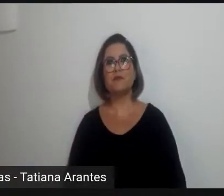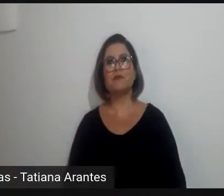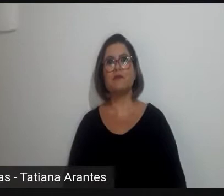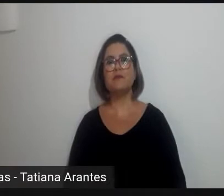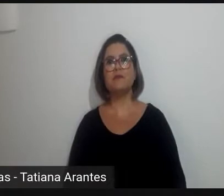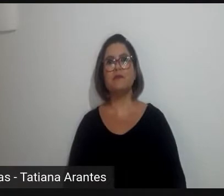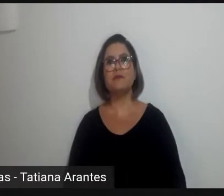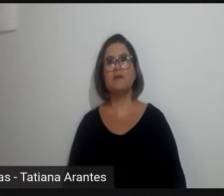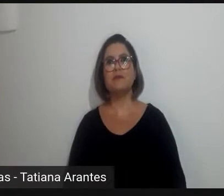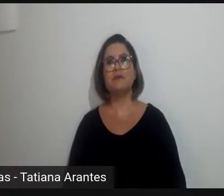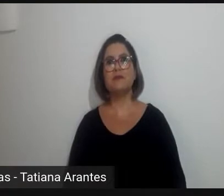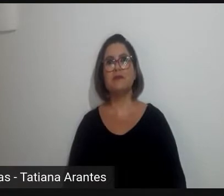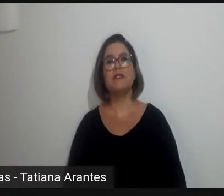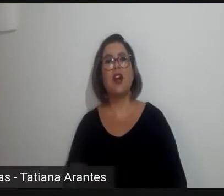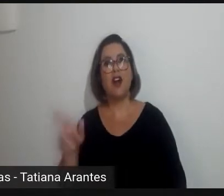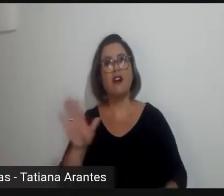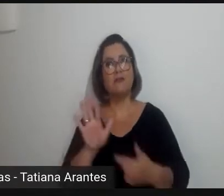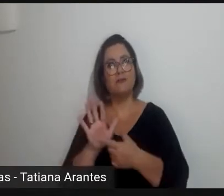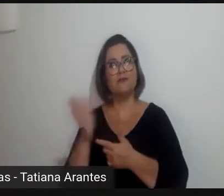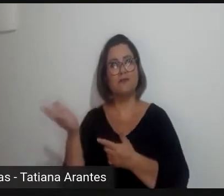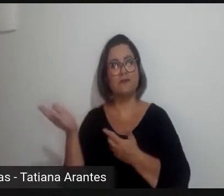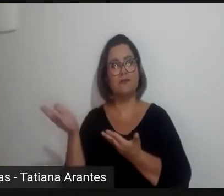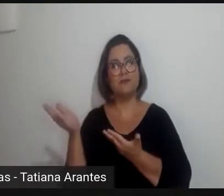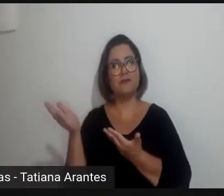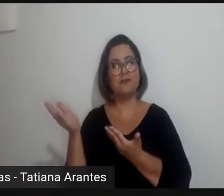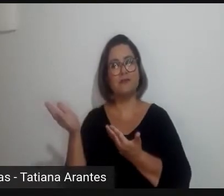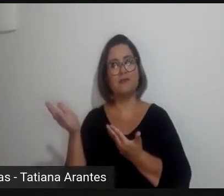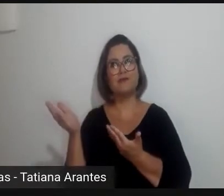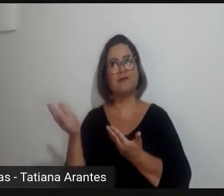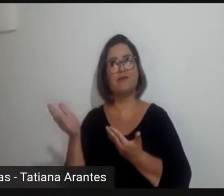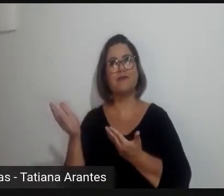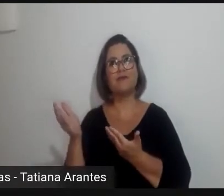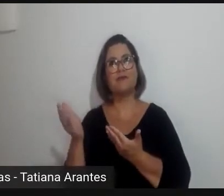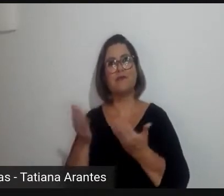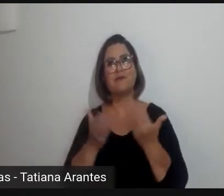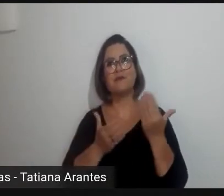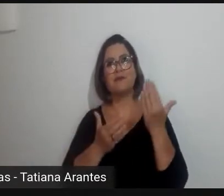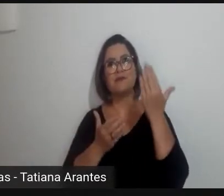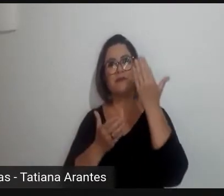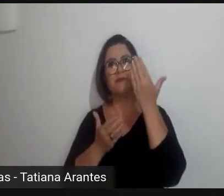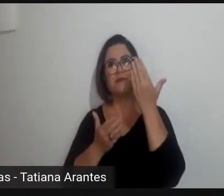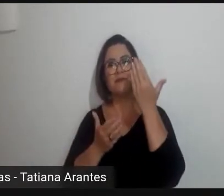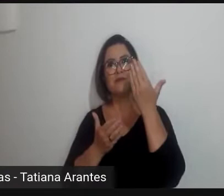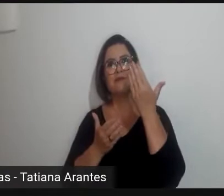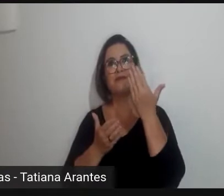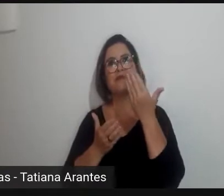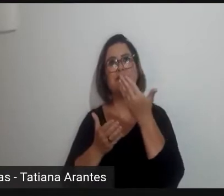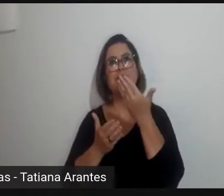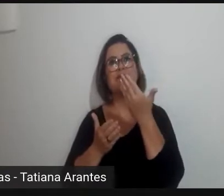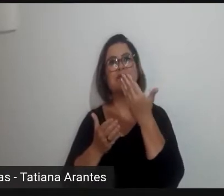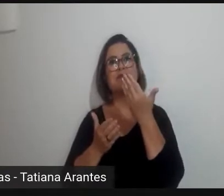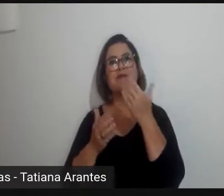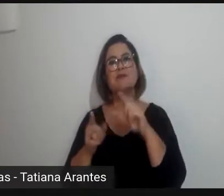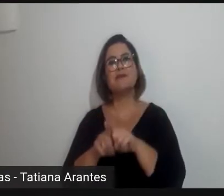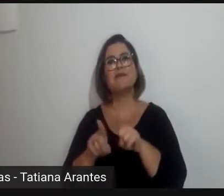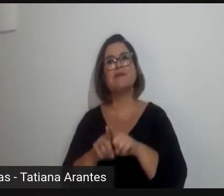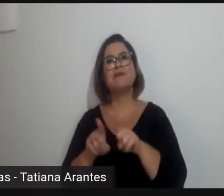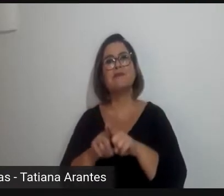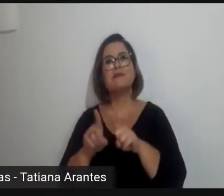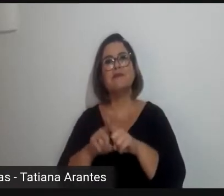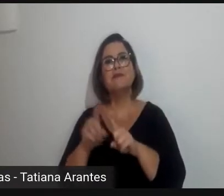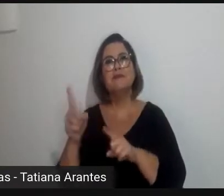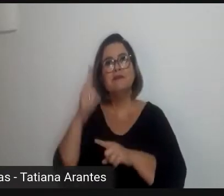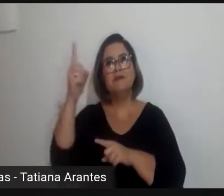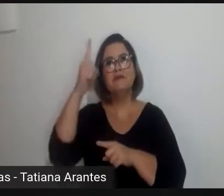Esse outro modelo aqui, ó, vocês podem ver, comparando com esse já eleva muito